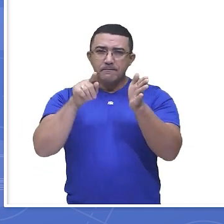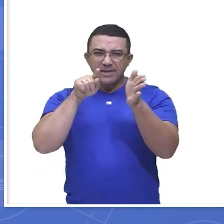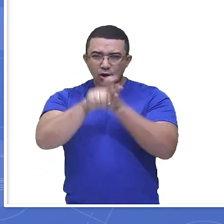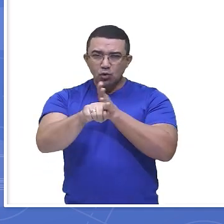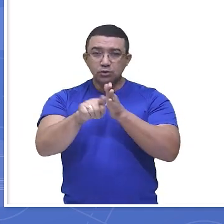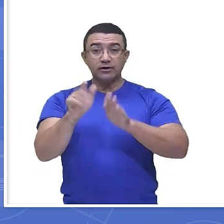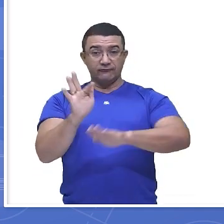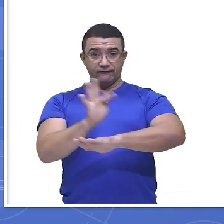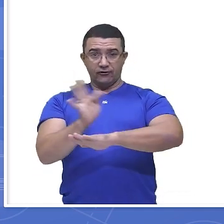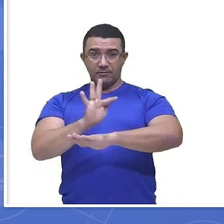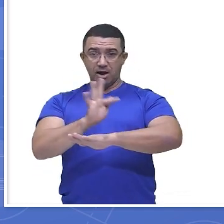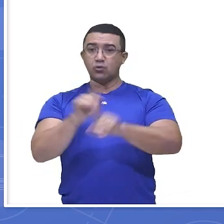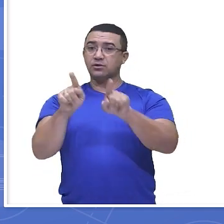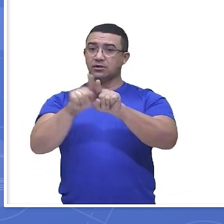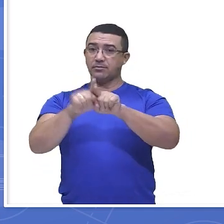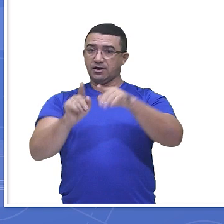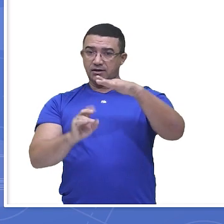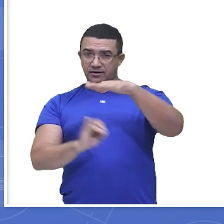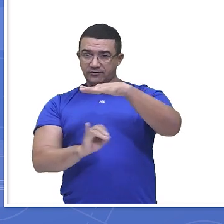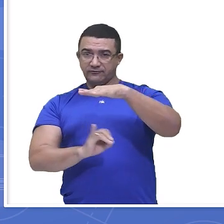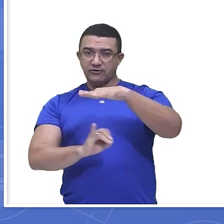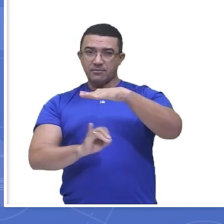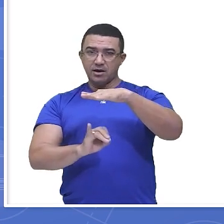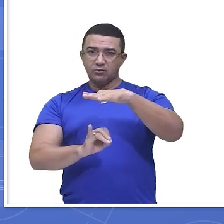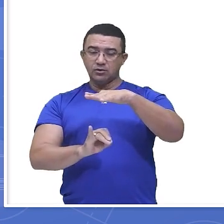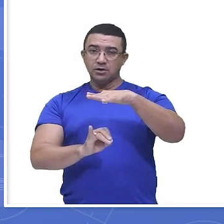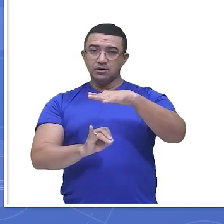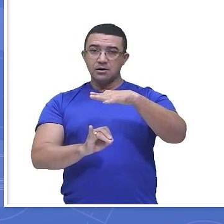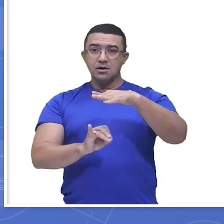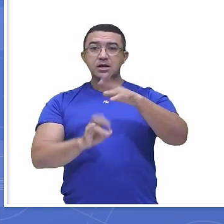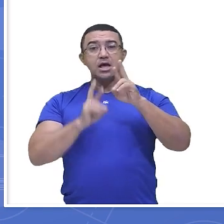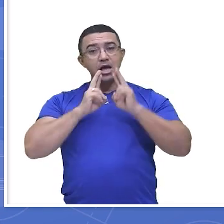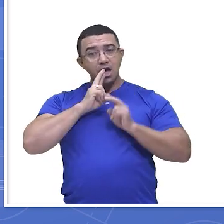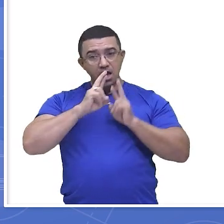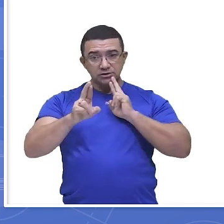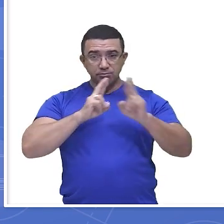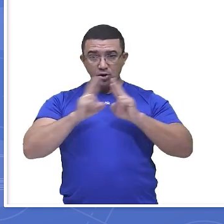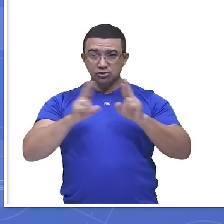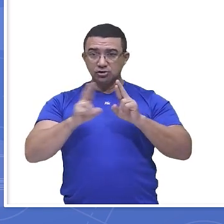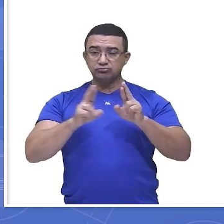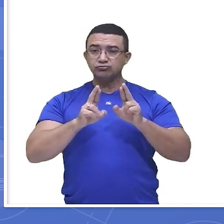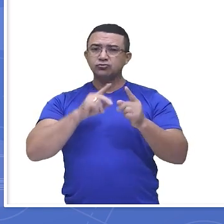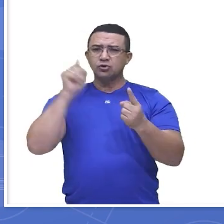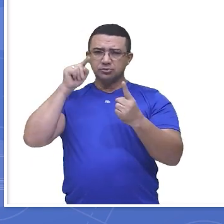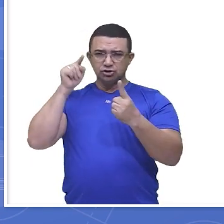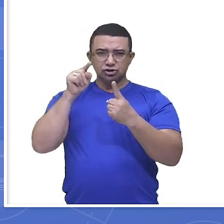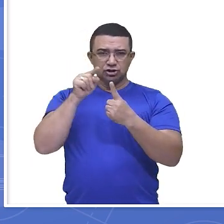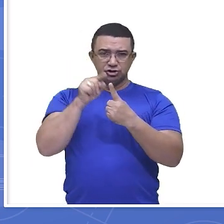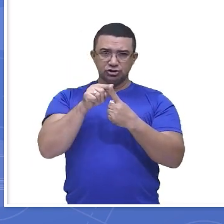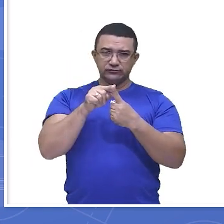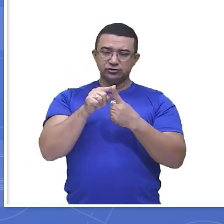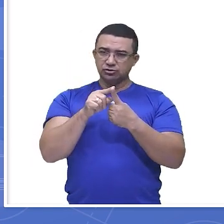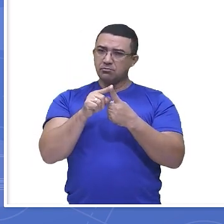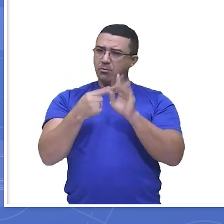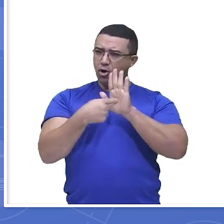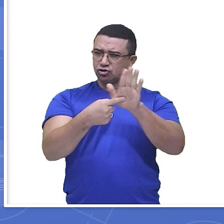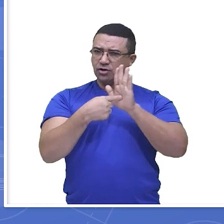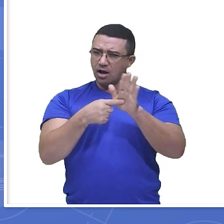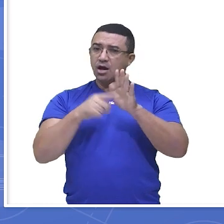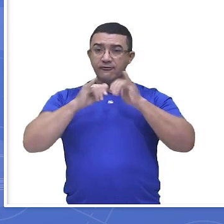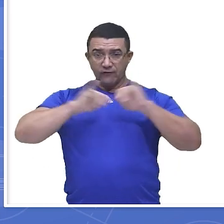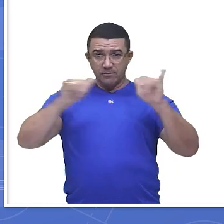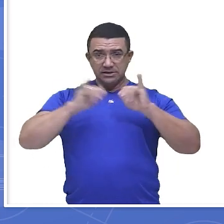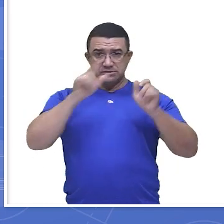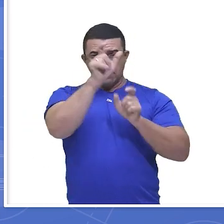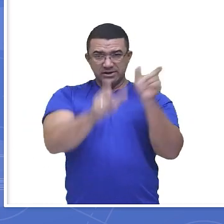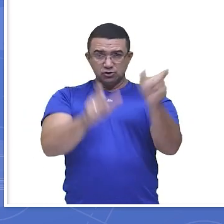elabore perguntas formais e informais e respostas com o objetivo de dar e pedir os seguintes dados pessoais. Então, com relação